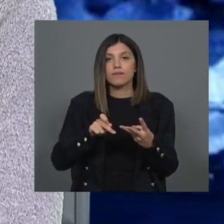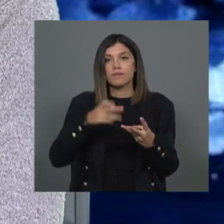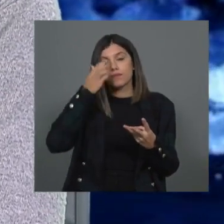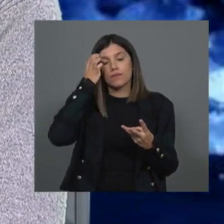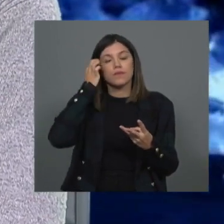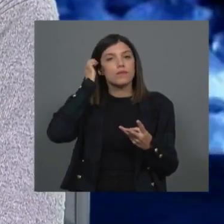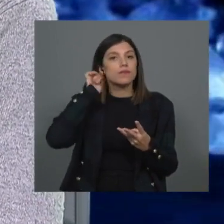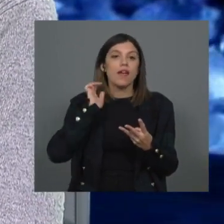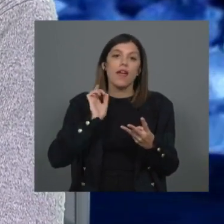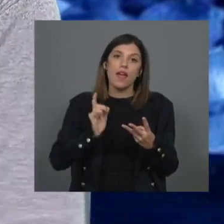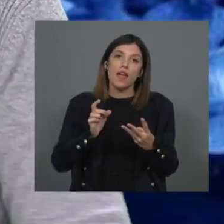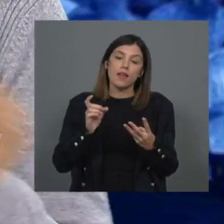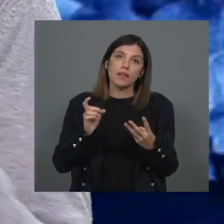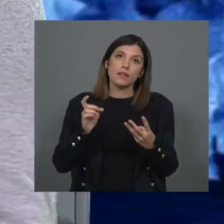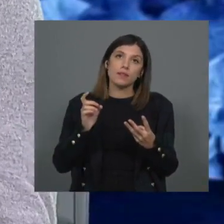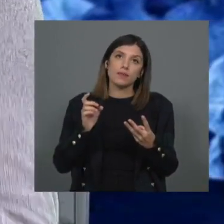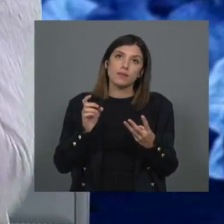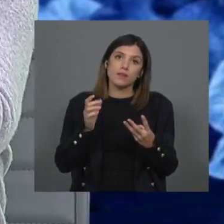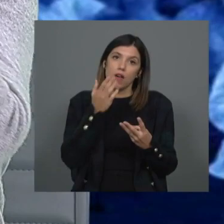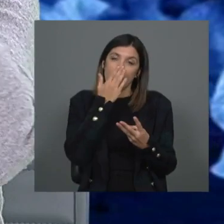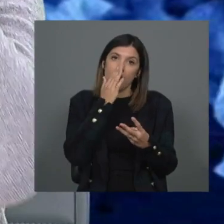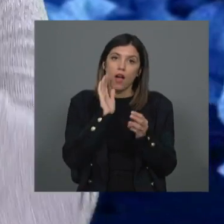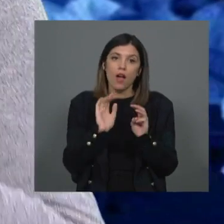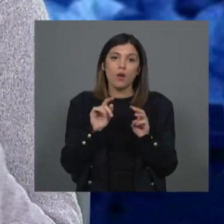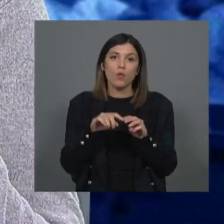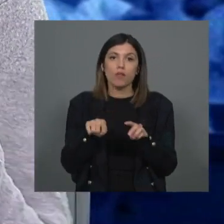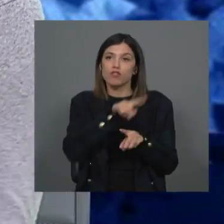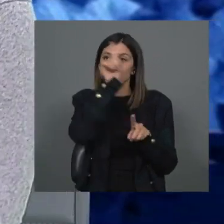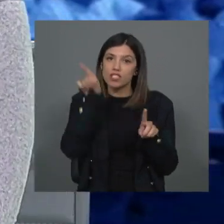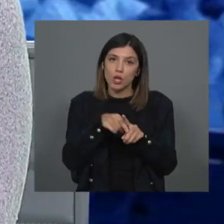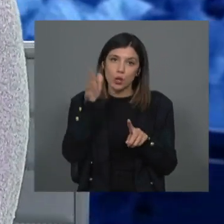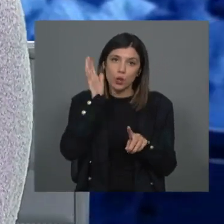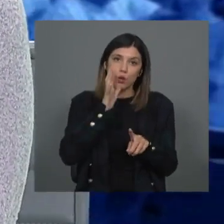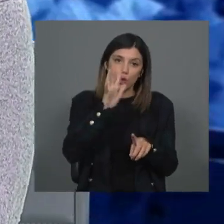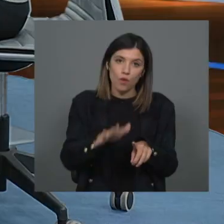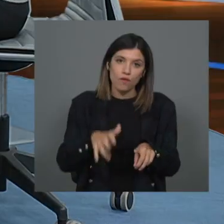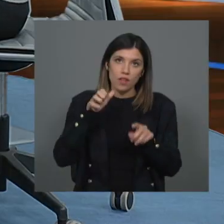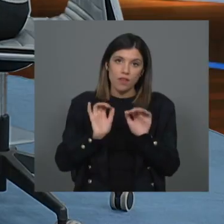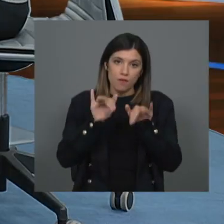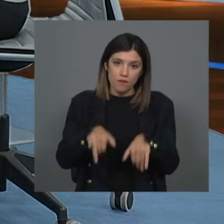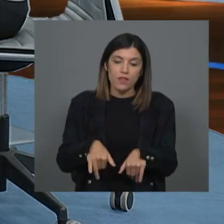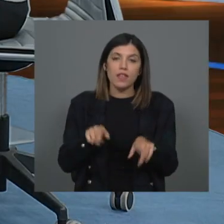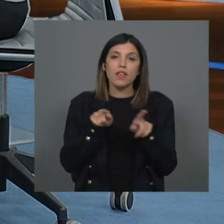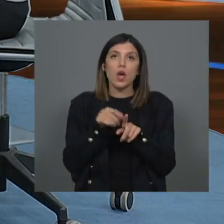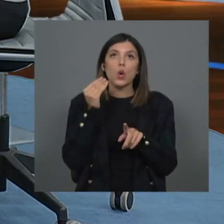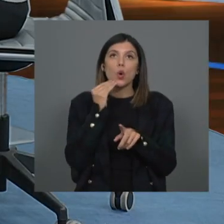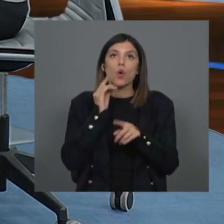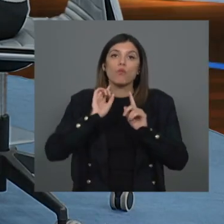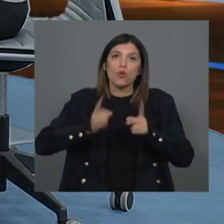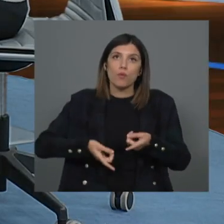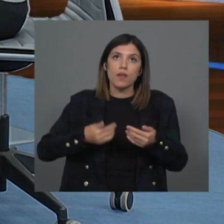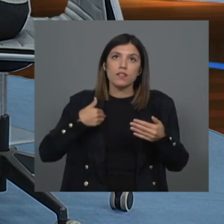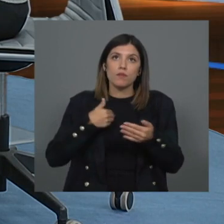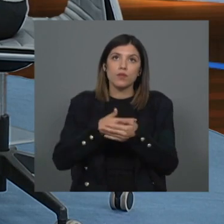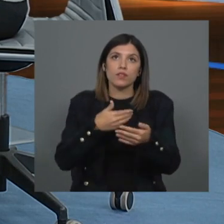que é, no fundo, enfim, vai ser o fecho do nosso ciclo de conferências, como entrada em processo sinodal, mais uma vez, já